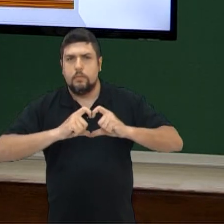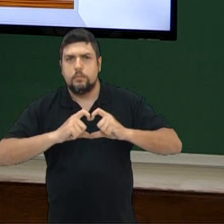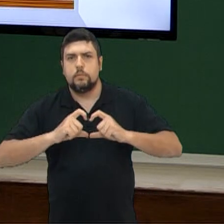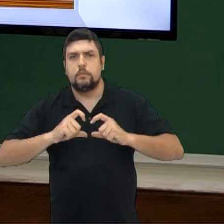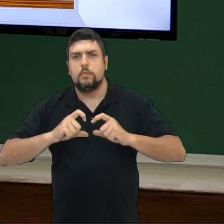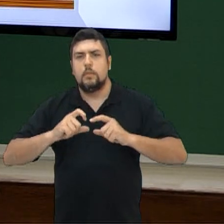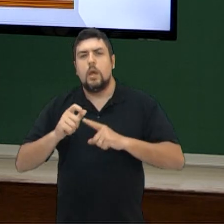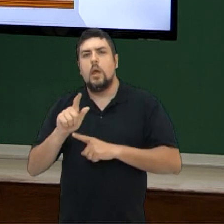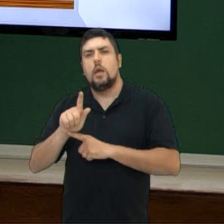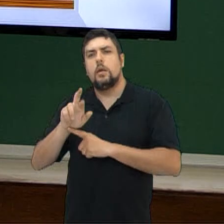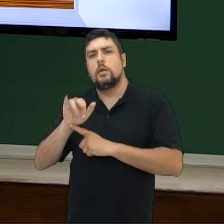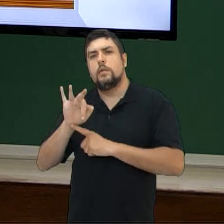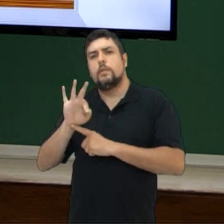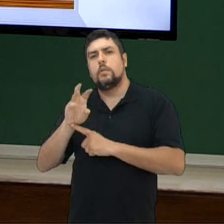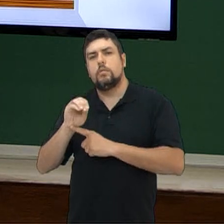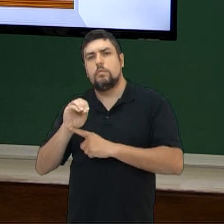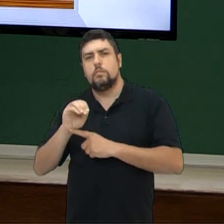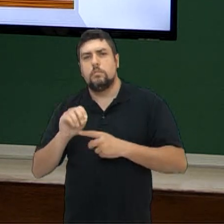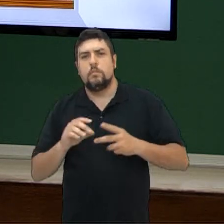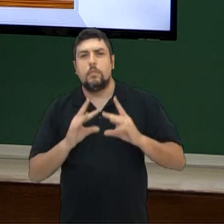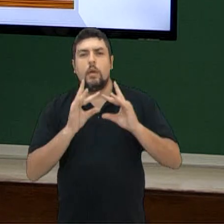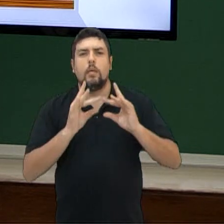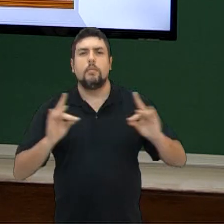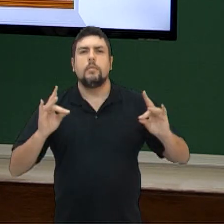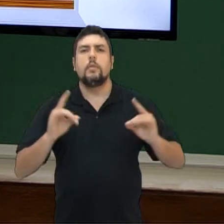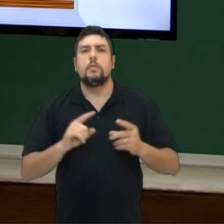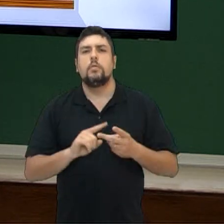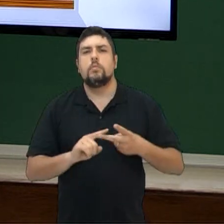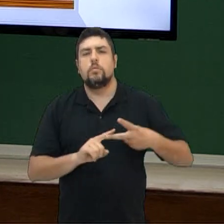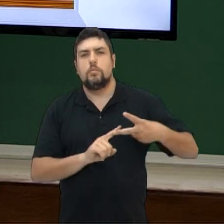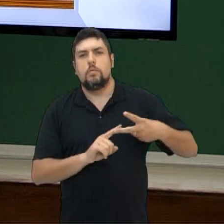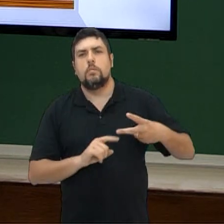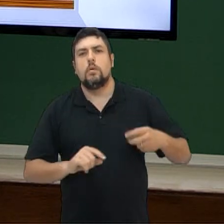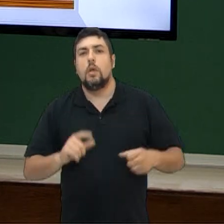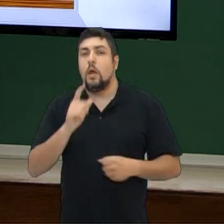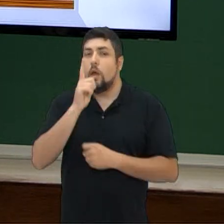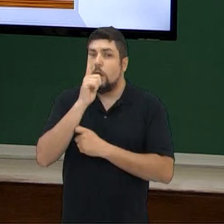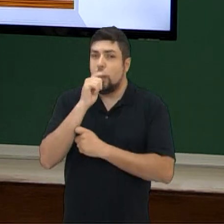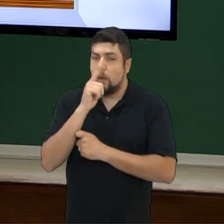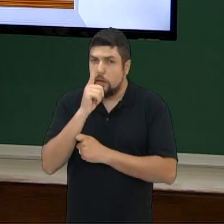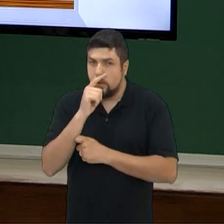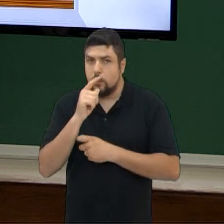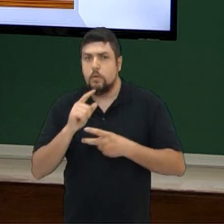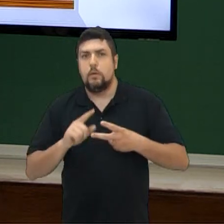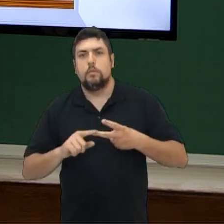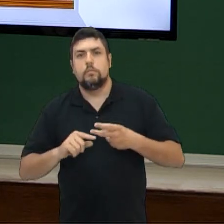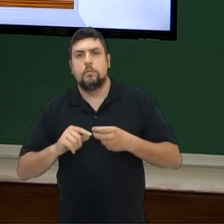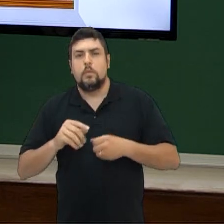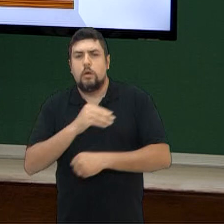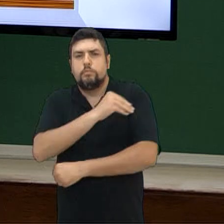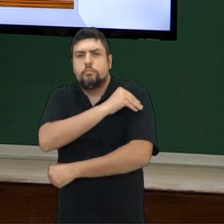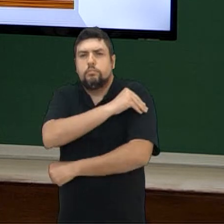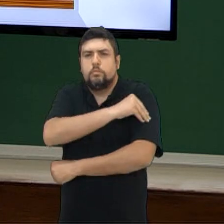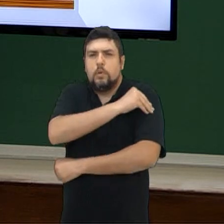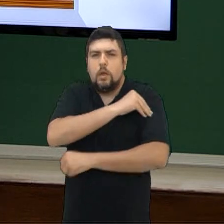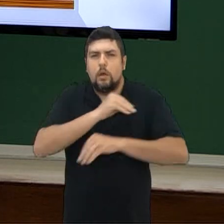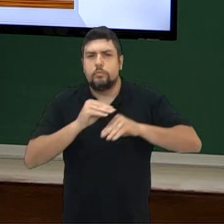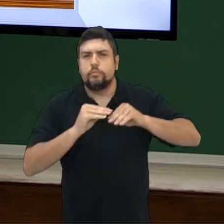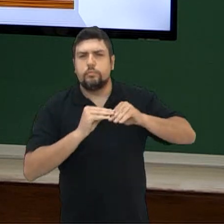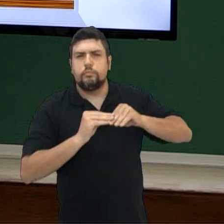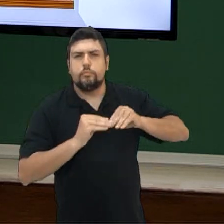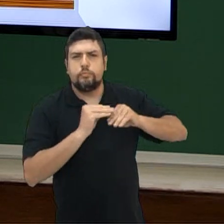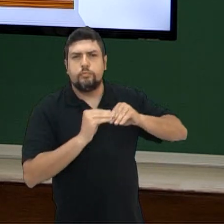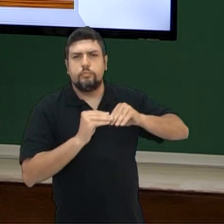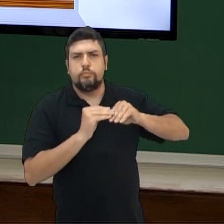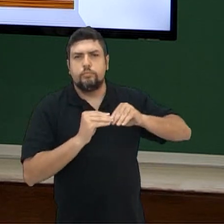beleza? Líquido, nós podemos encontrar a água, a acetona, né, utilizada lá para